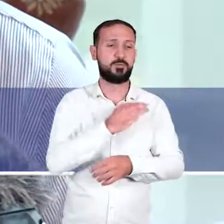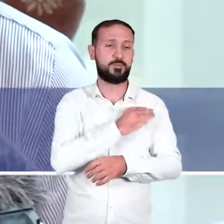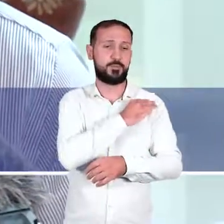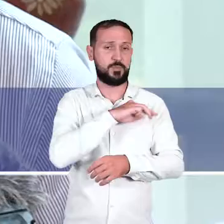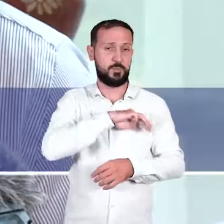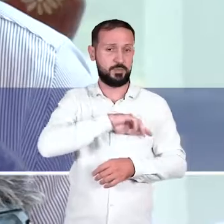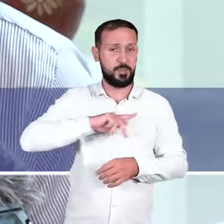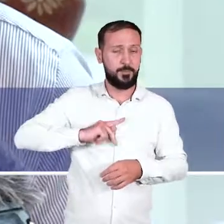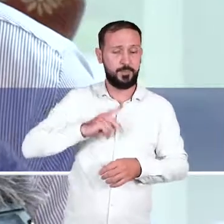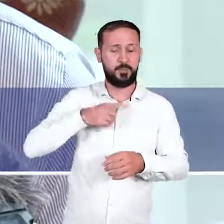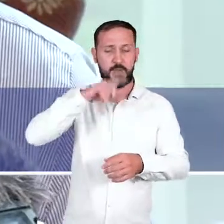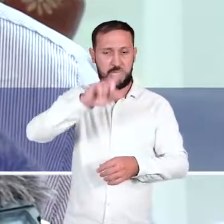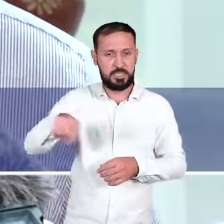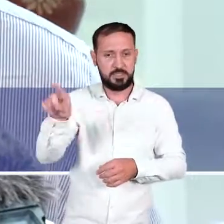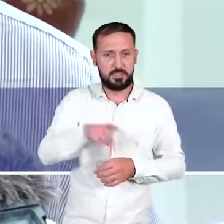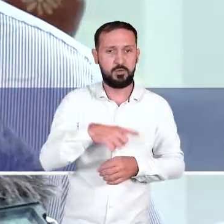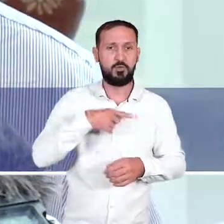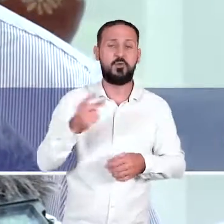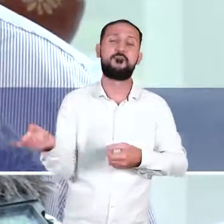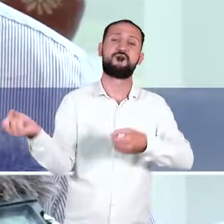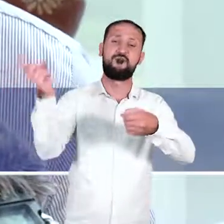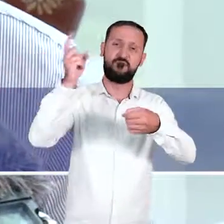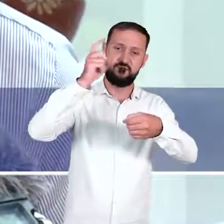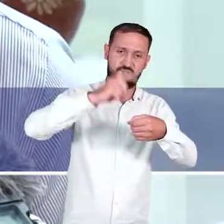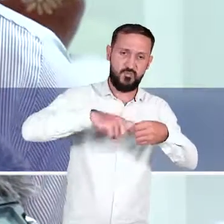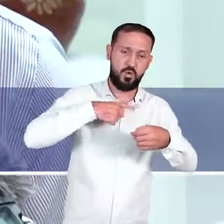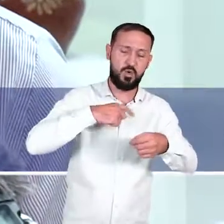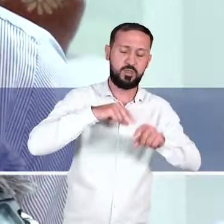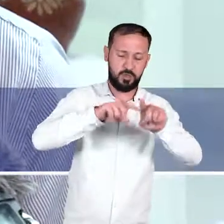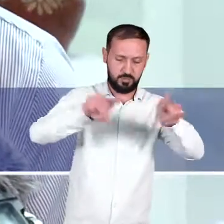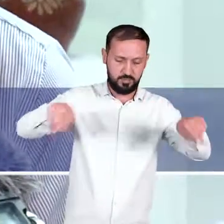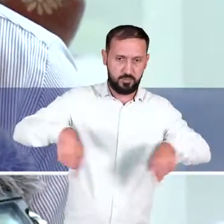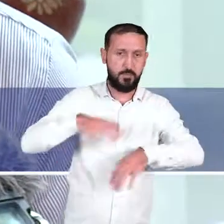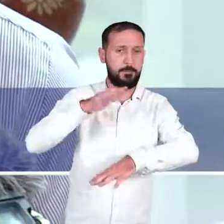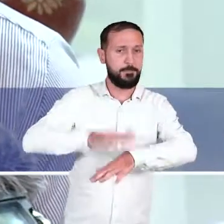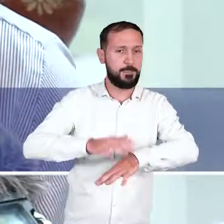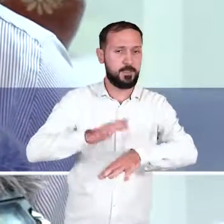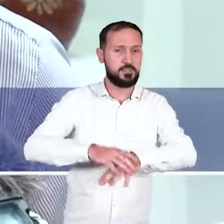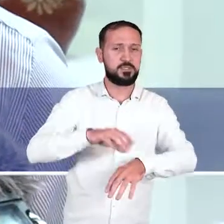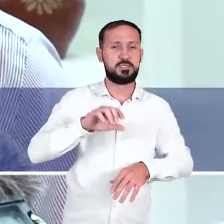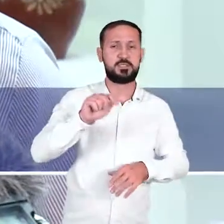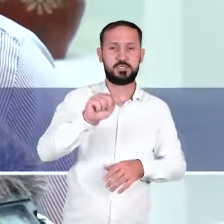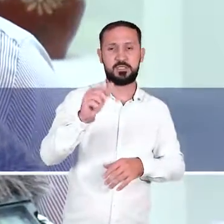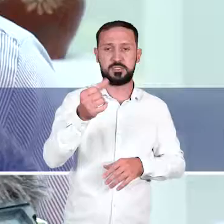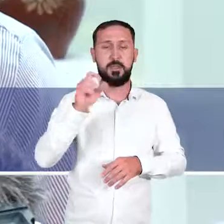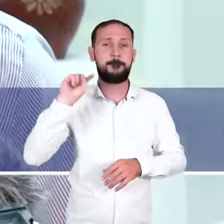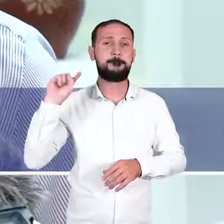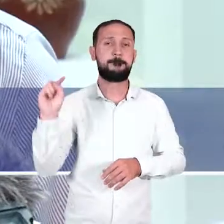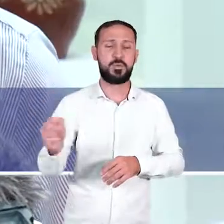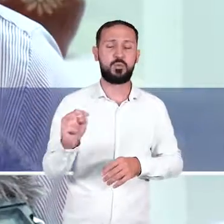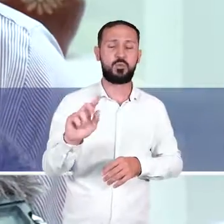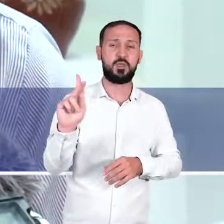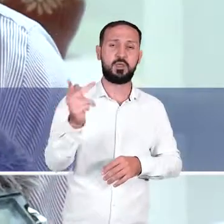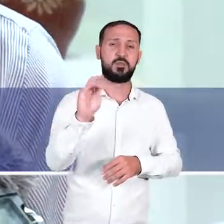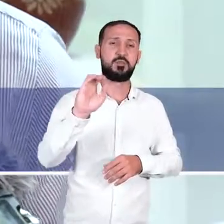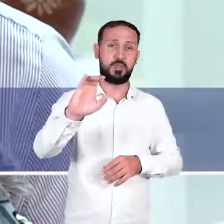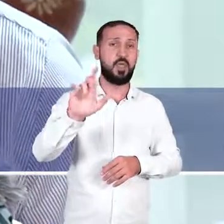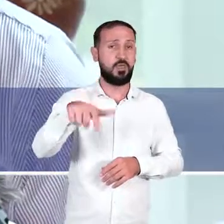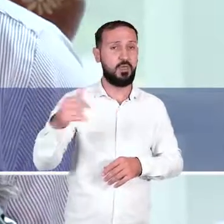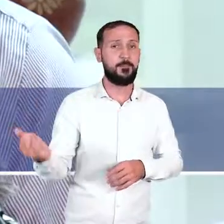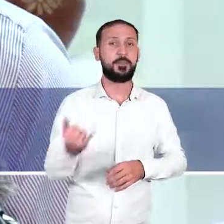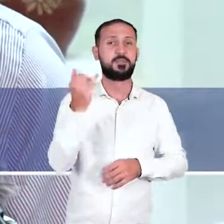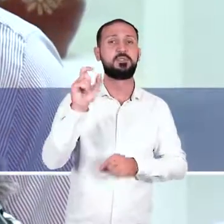Público acabou derrubando essa liminar, o Parque Nacional volta a ter toda a sua autonomia, todo o seu território de 76 mil hectares, que é de